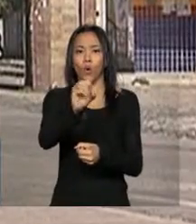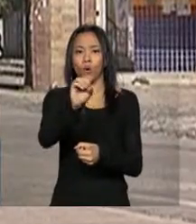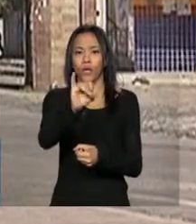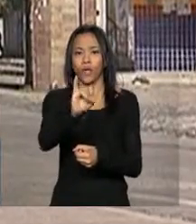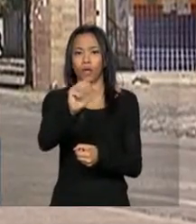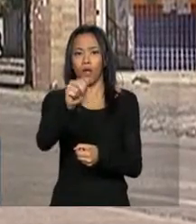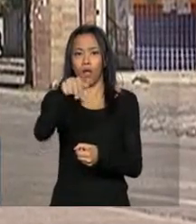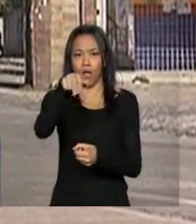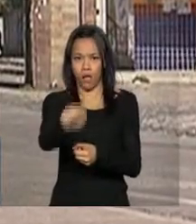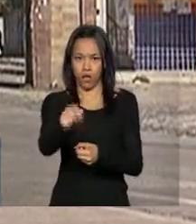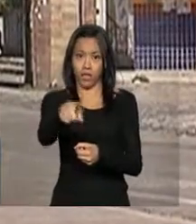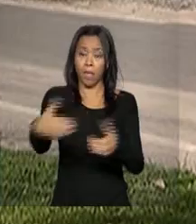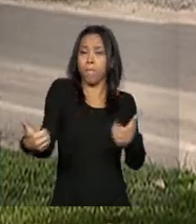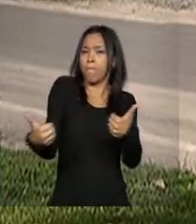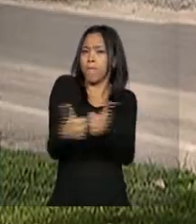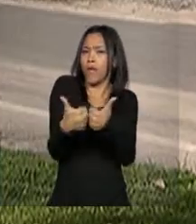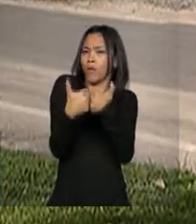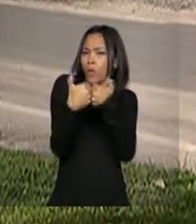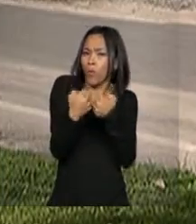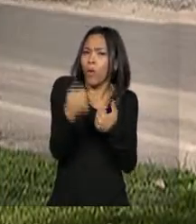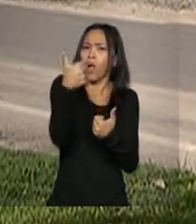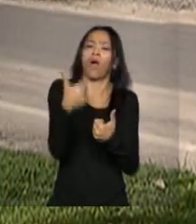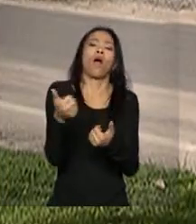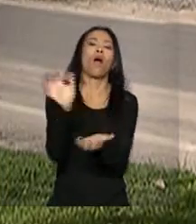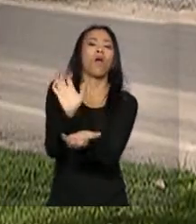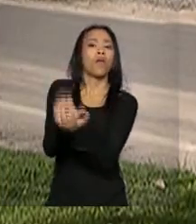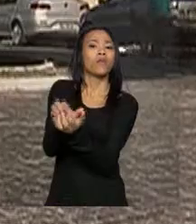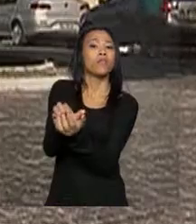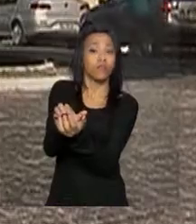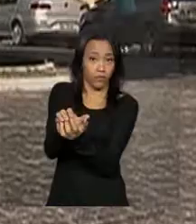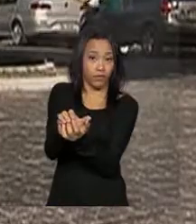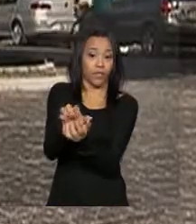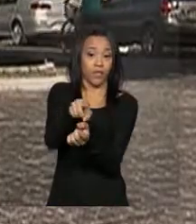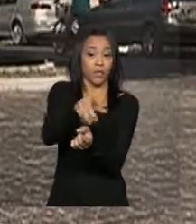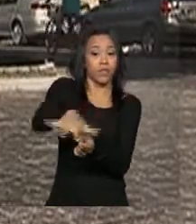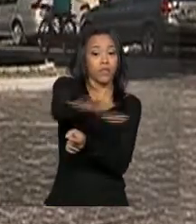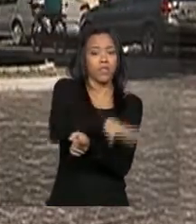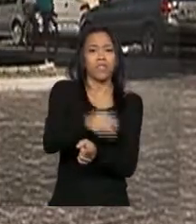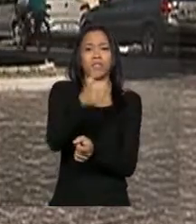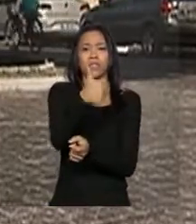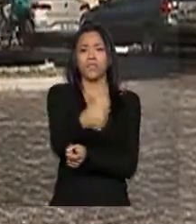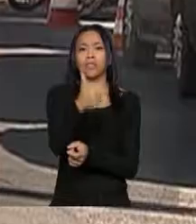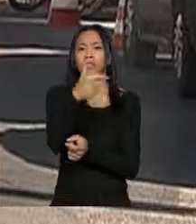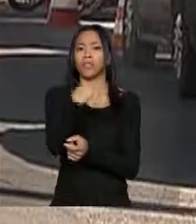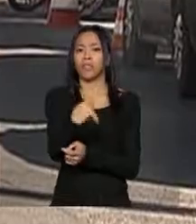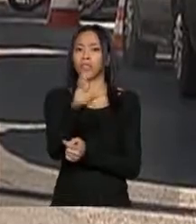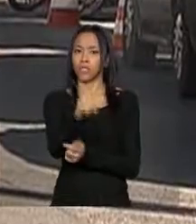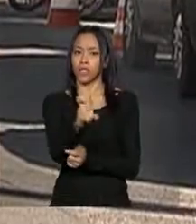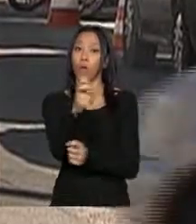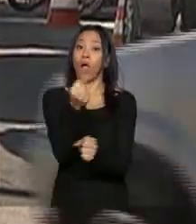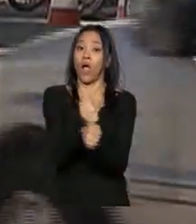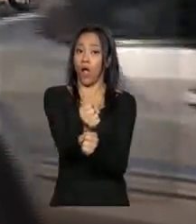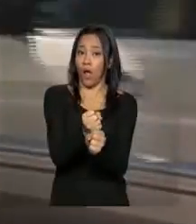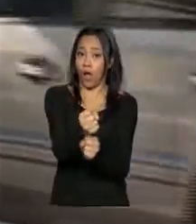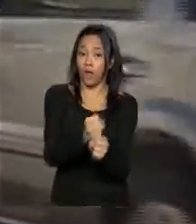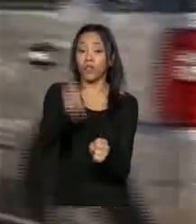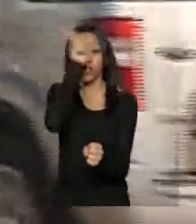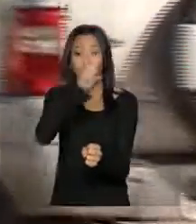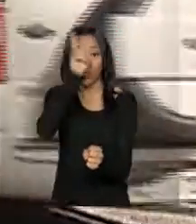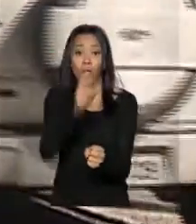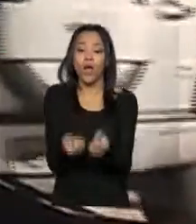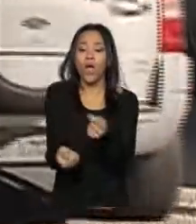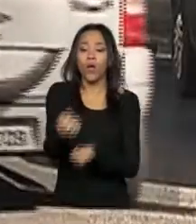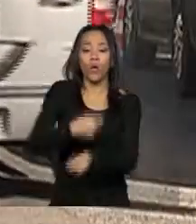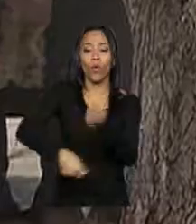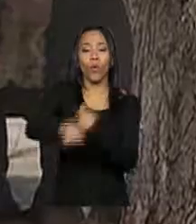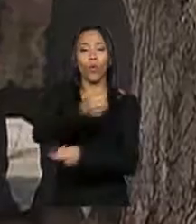62 quilômetros de Recife. Mesmo sendo uma cidade com quase 175 anos de história, a economia local ainda está ligada